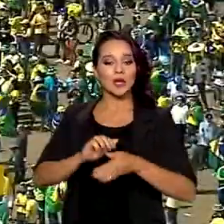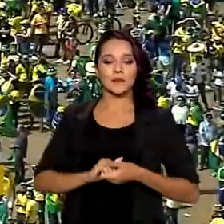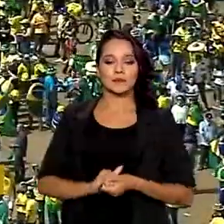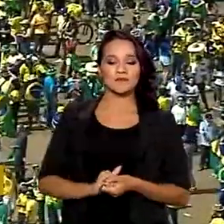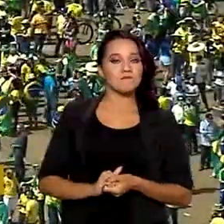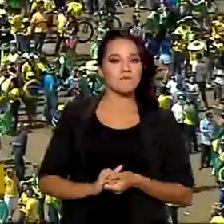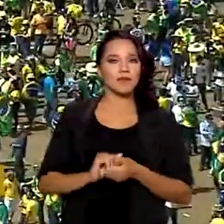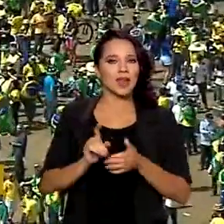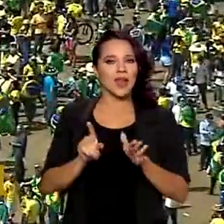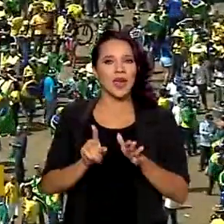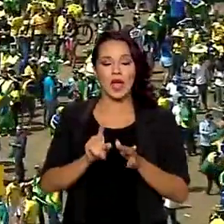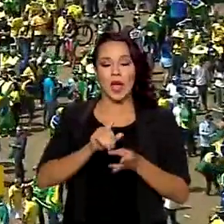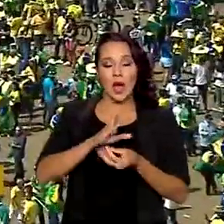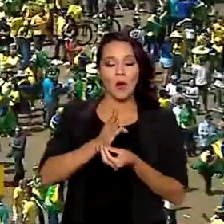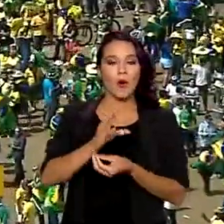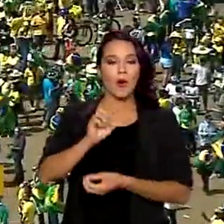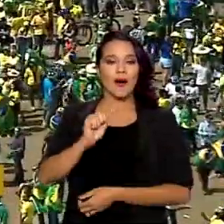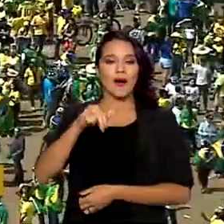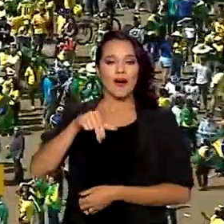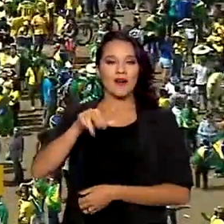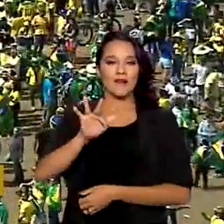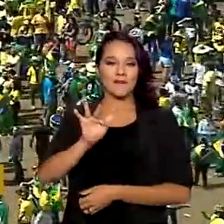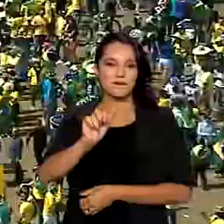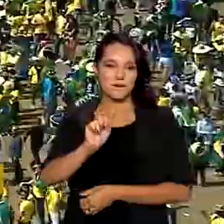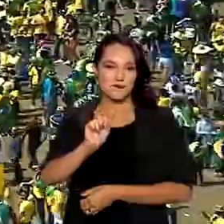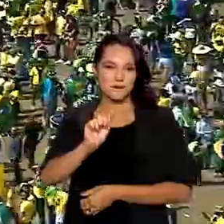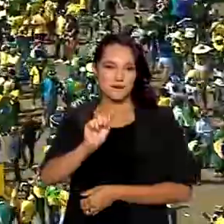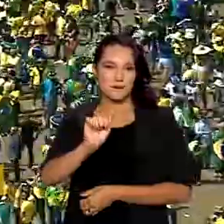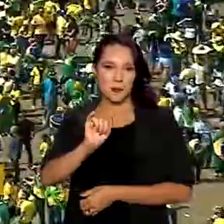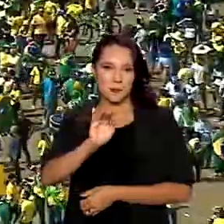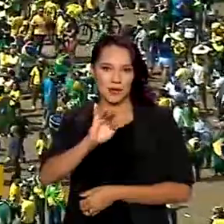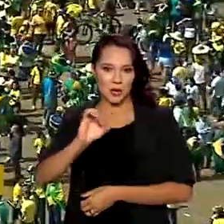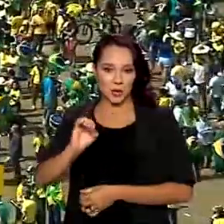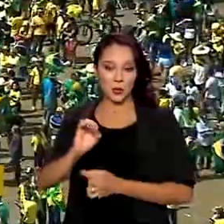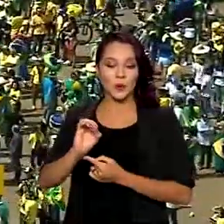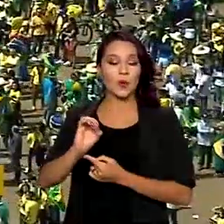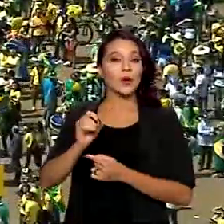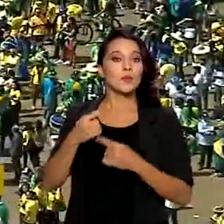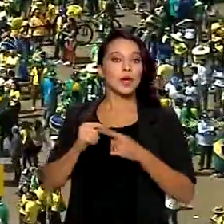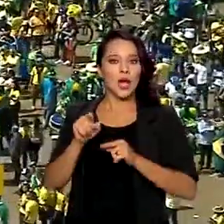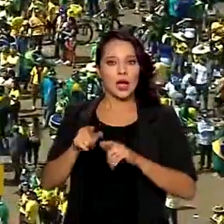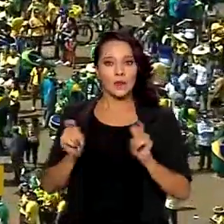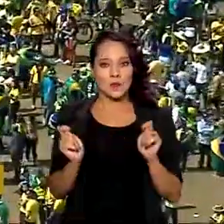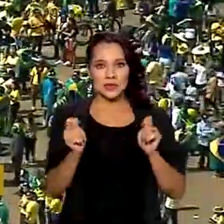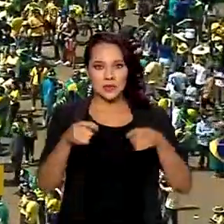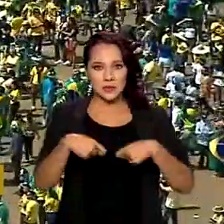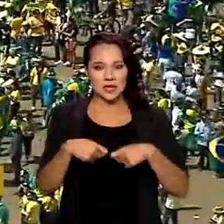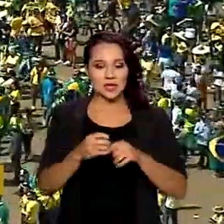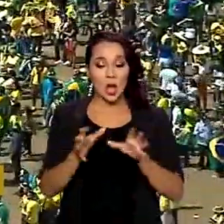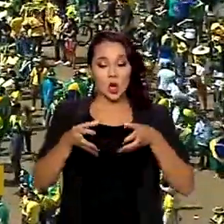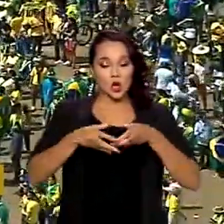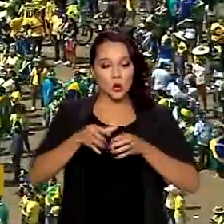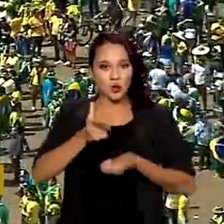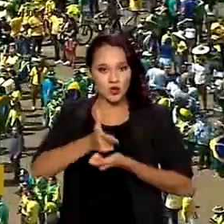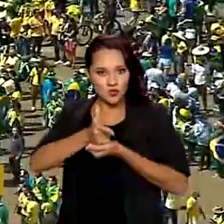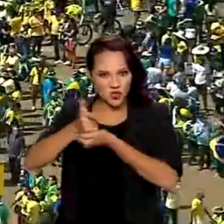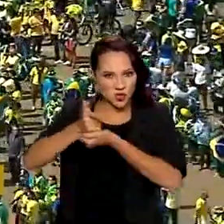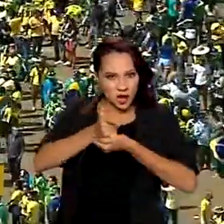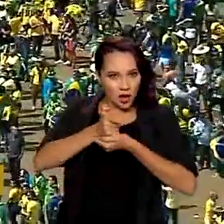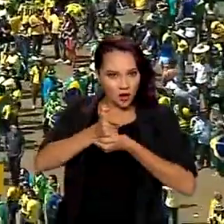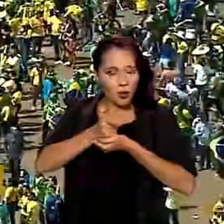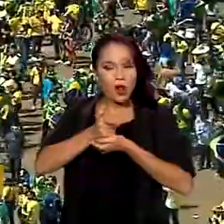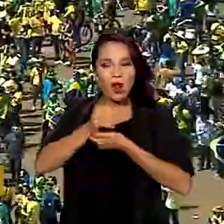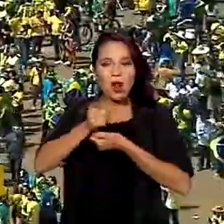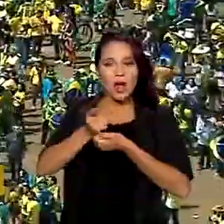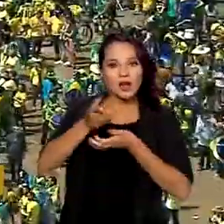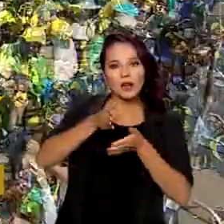o anfíbio da Marinha do Brasil, né? Ela que possibilita o Corpo de Fuzileiros Navais